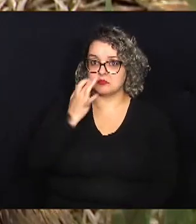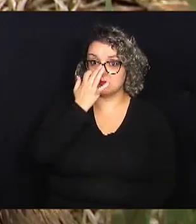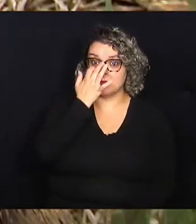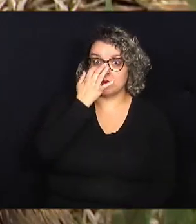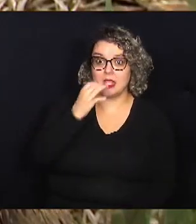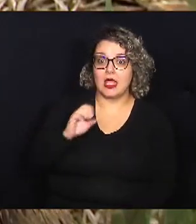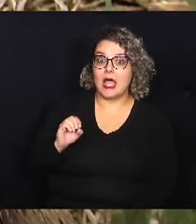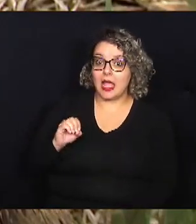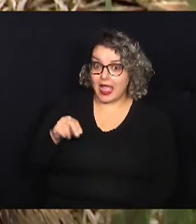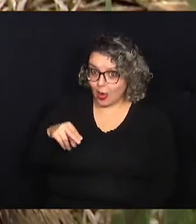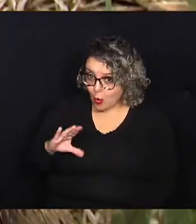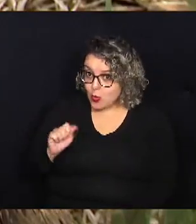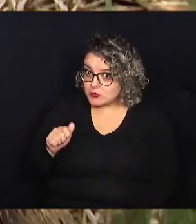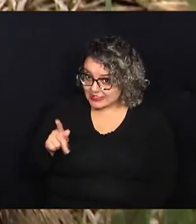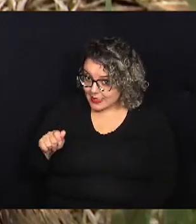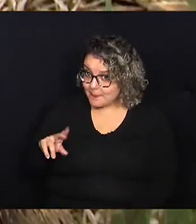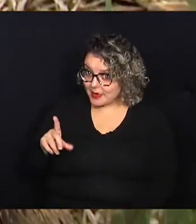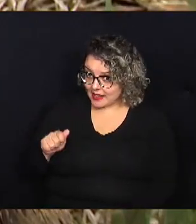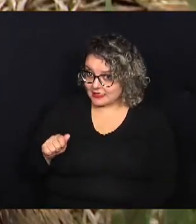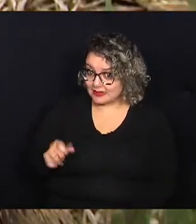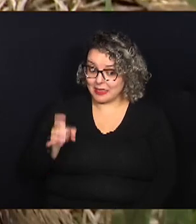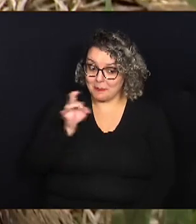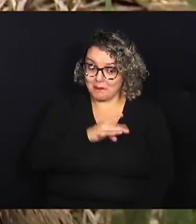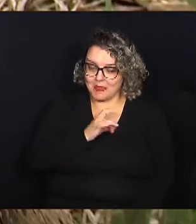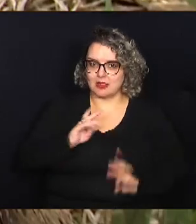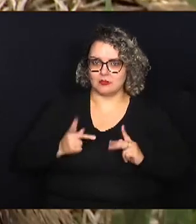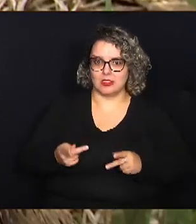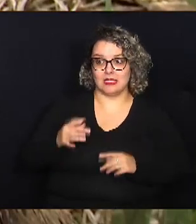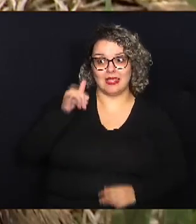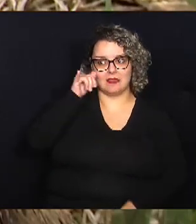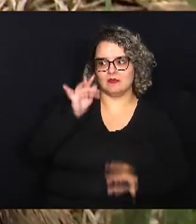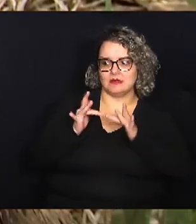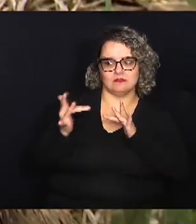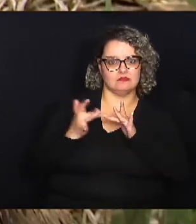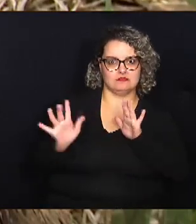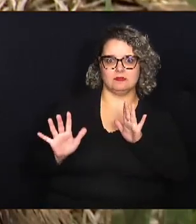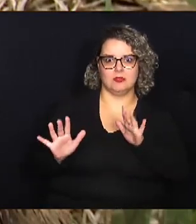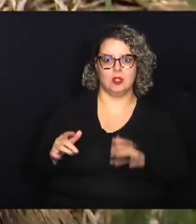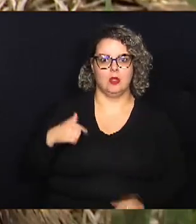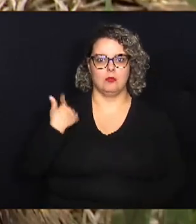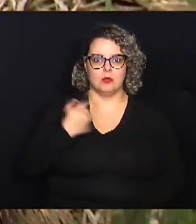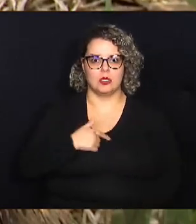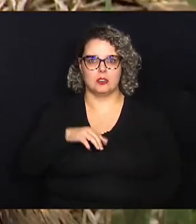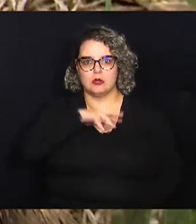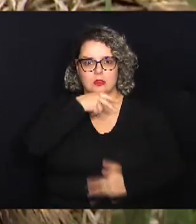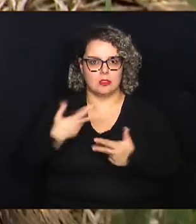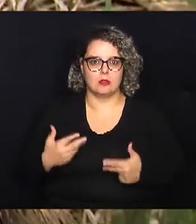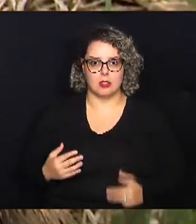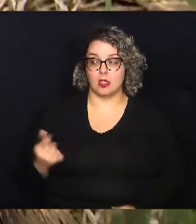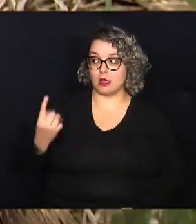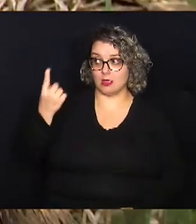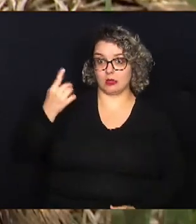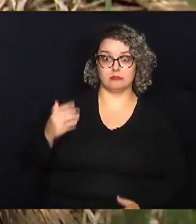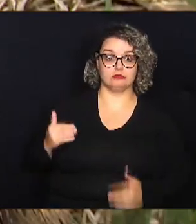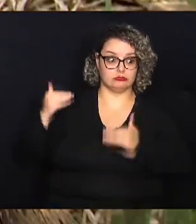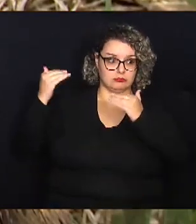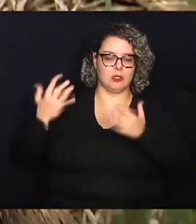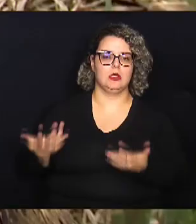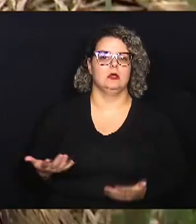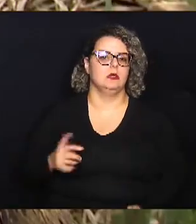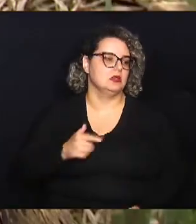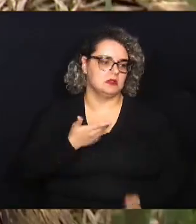humano. Muito. Ela evita esse contato ao extremo porque a gente é um animal grande que não serve de comida para ela e que é um